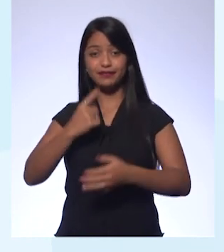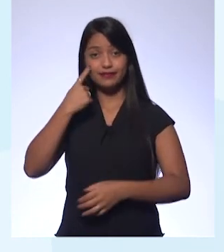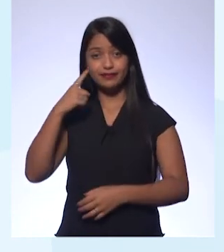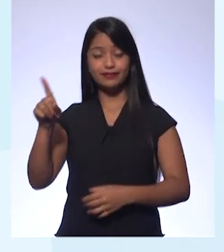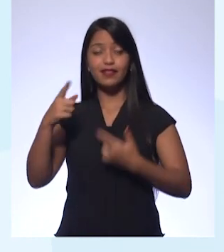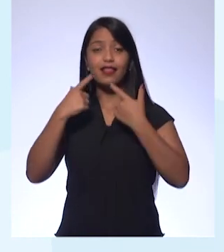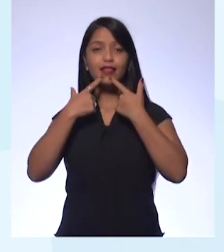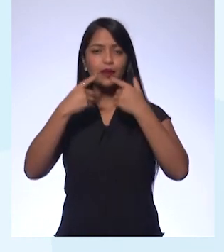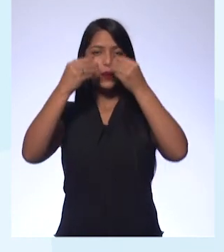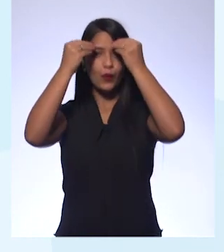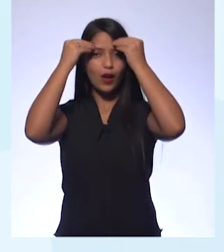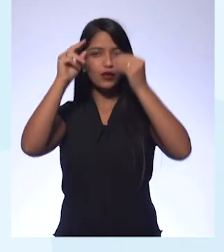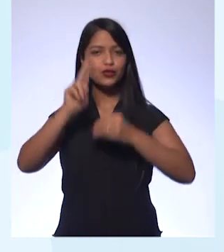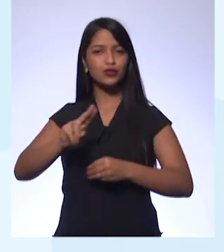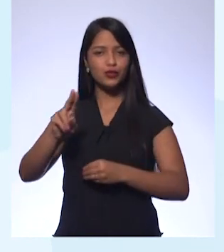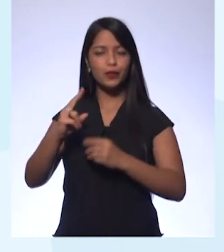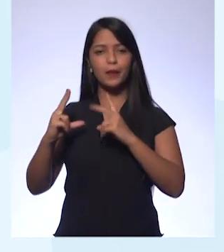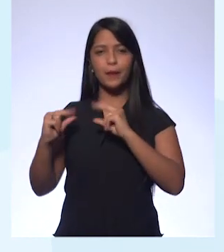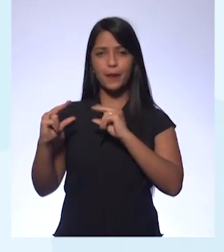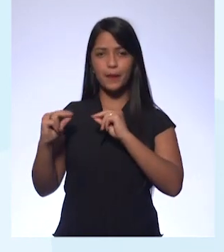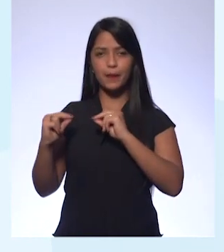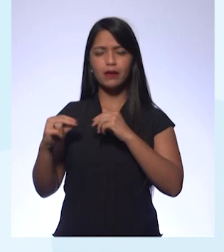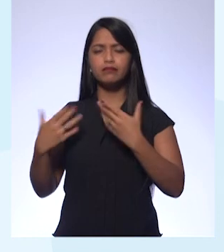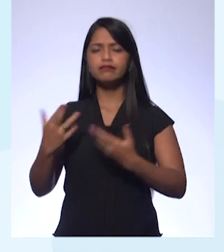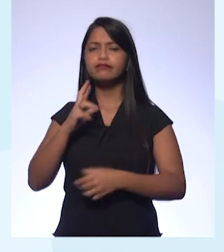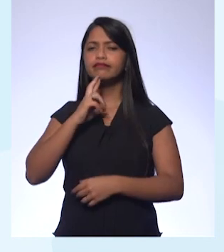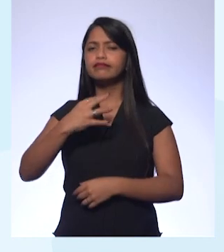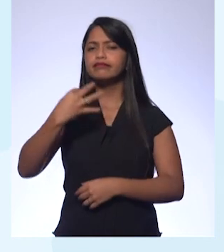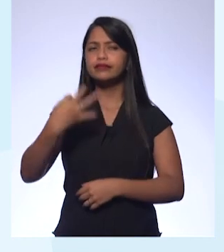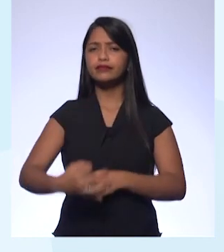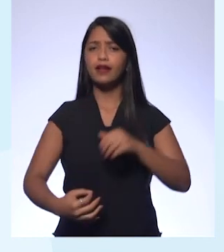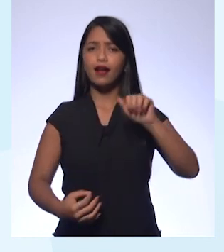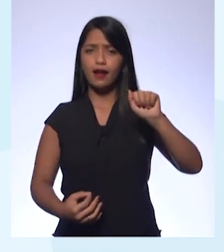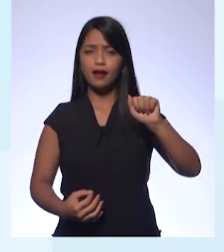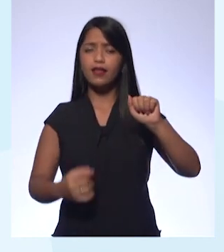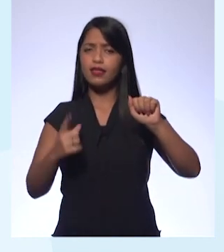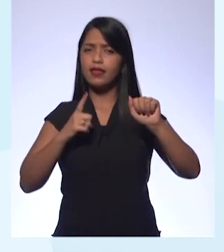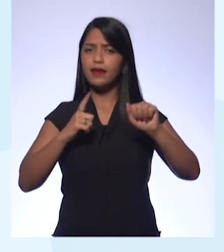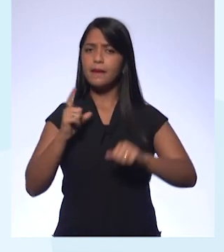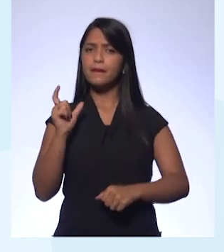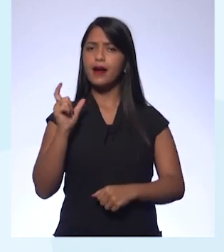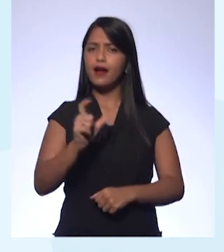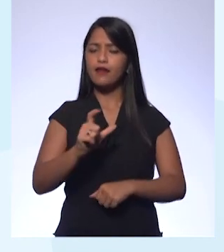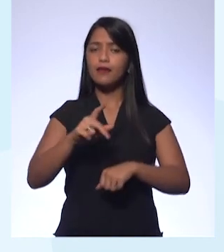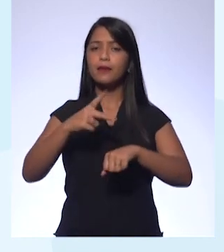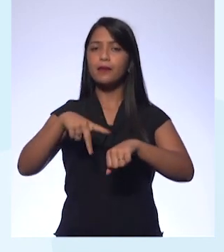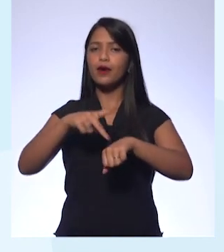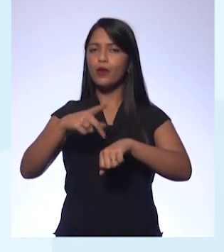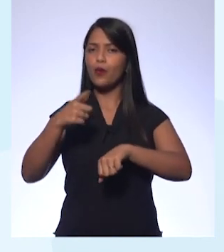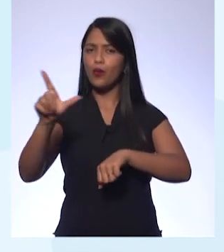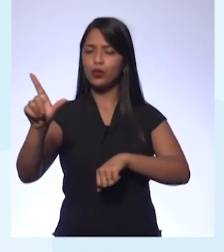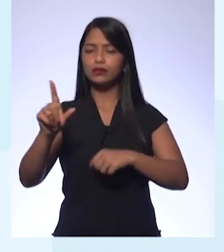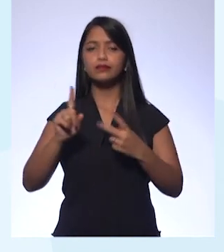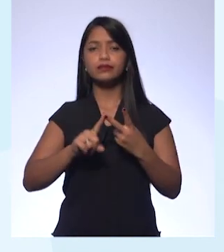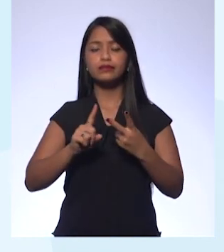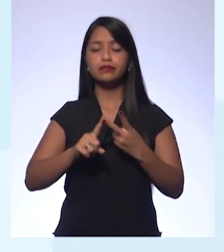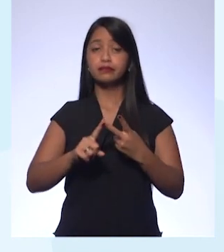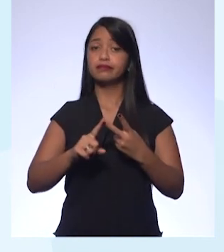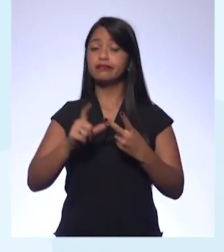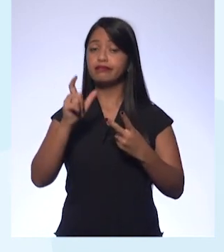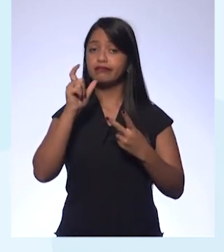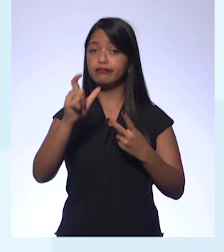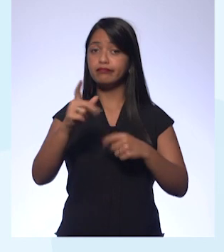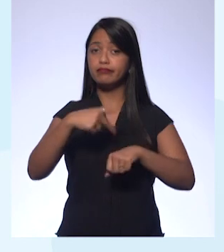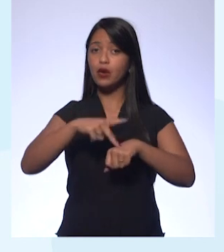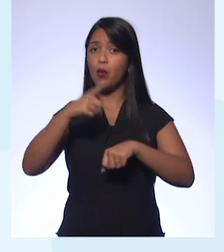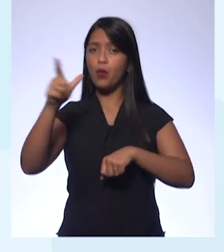abaixo a alternativa correta. A linguagem apresenta estrangeirismos? B, a linguagem usada não apresenta estrangeirismos?